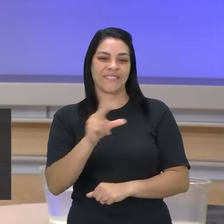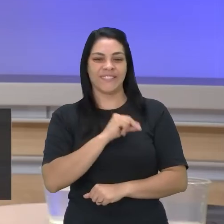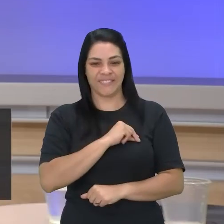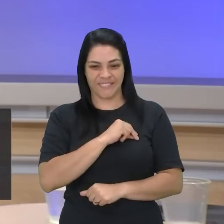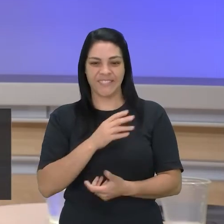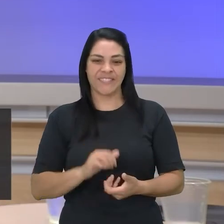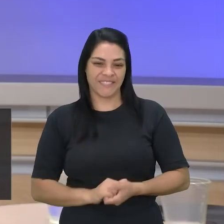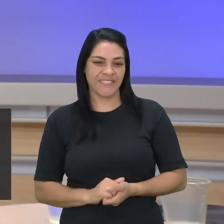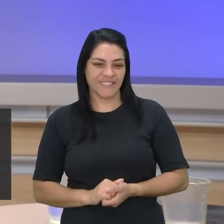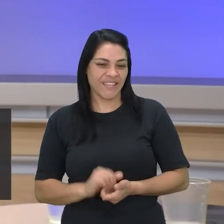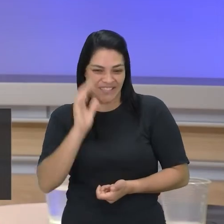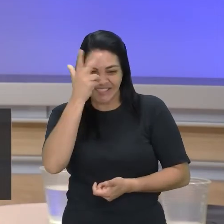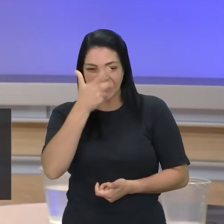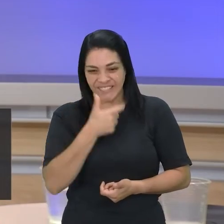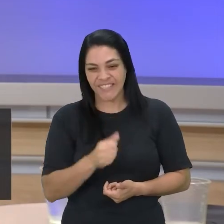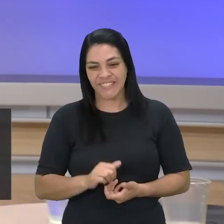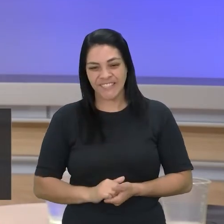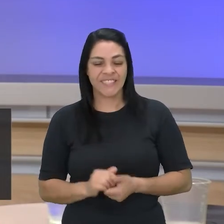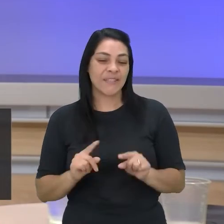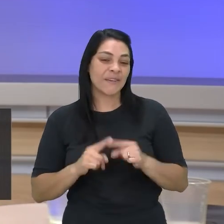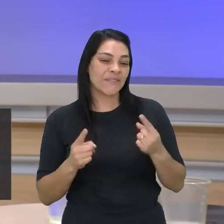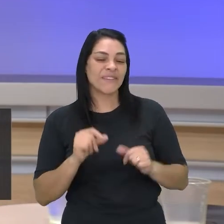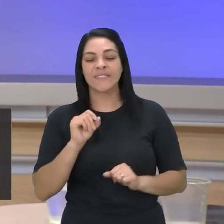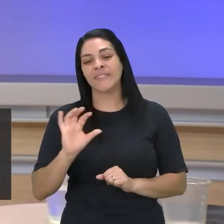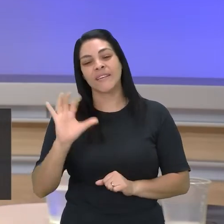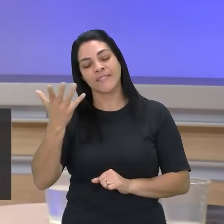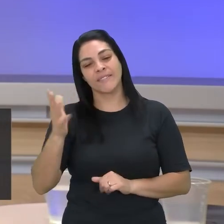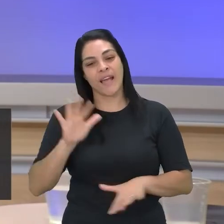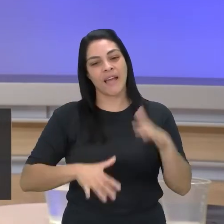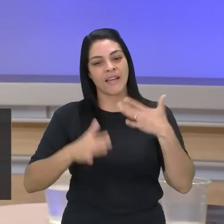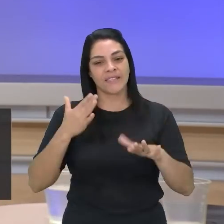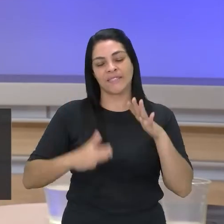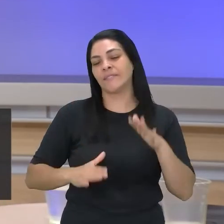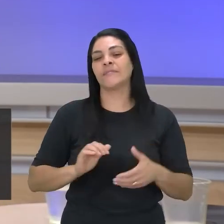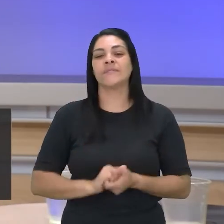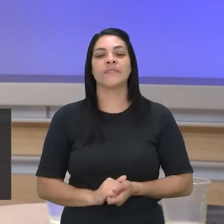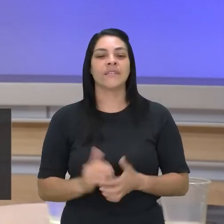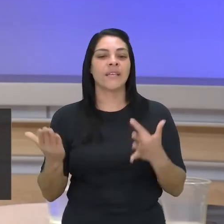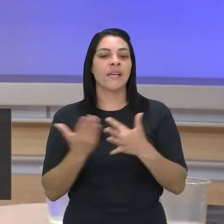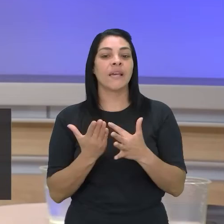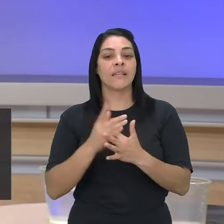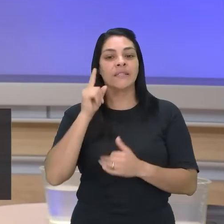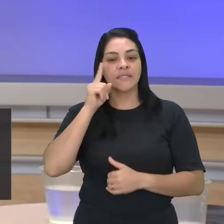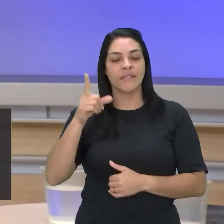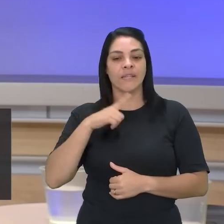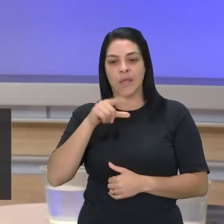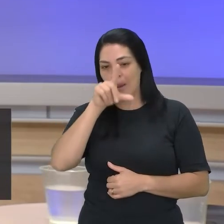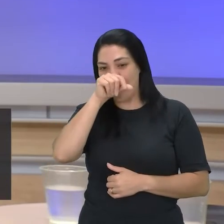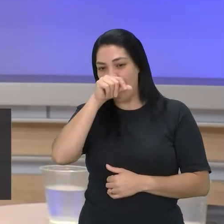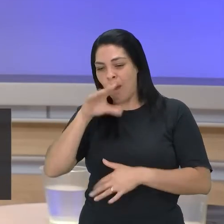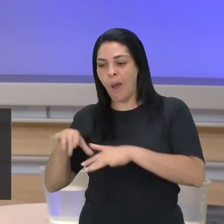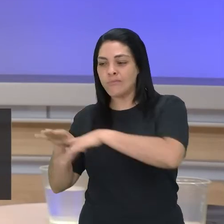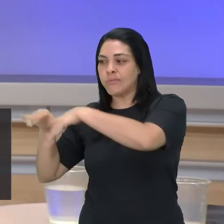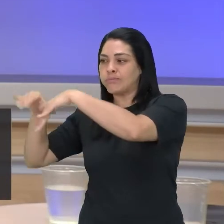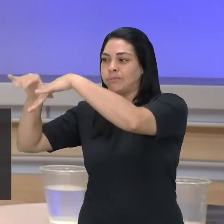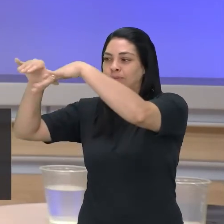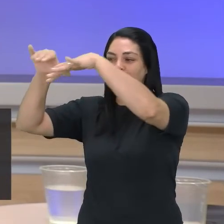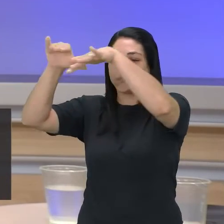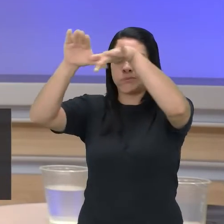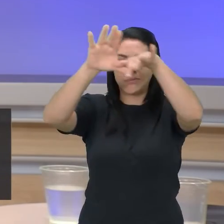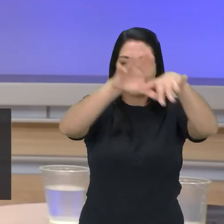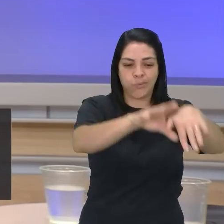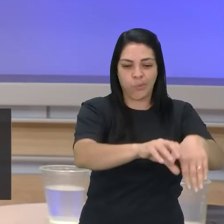com o girassol, gente, que lindo. E aí, de vez em quando, no meio do dia, vinha aquela revoada de maritaca para comer as sementes de